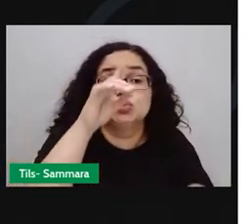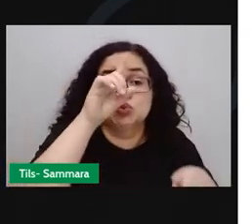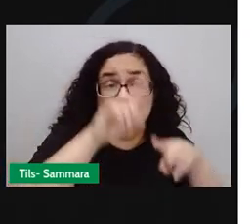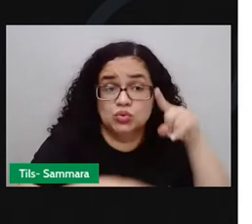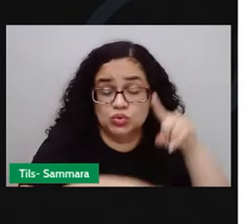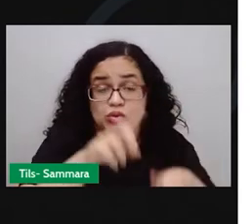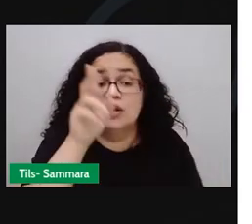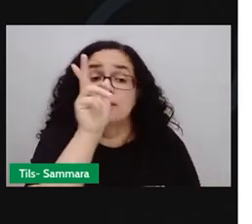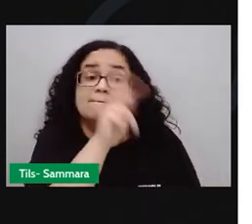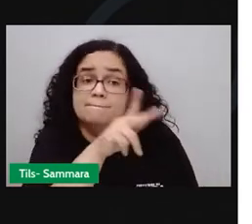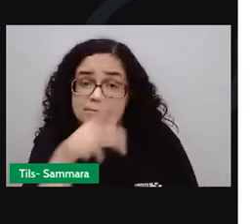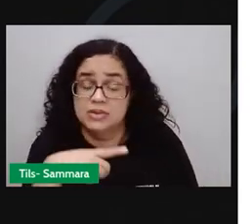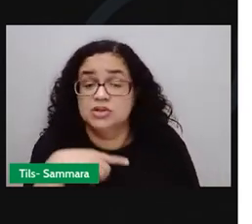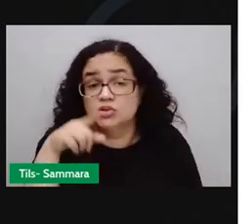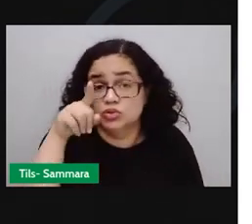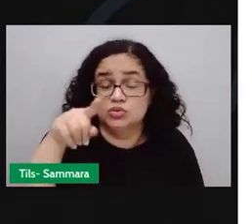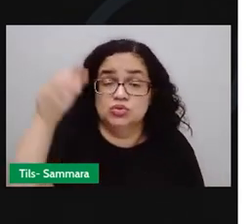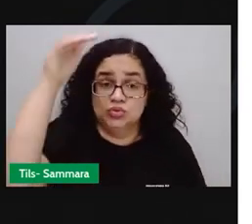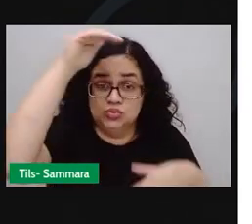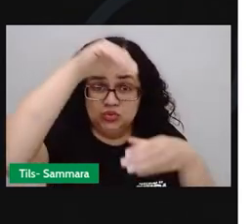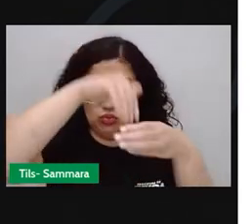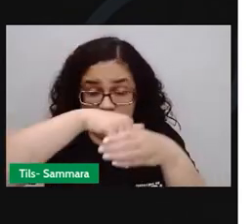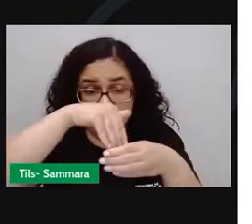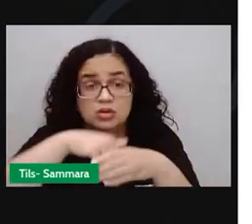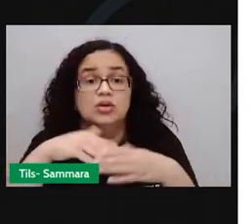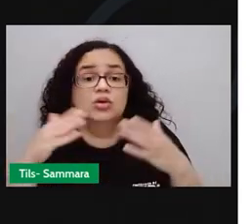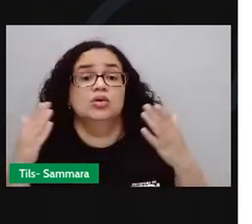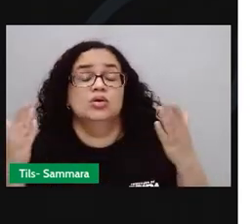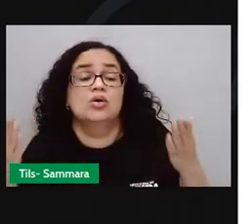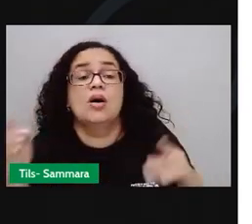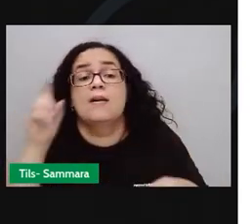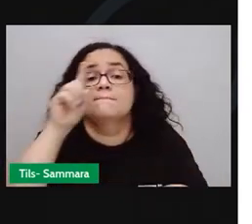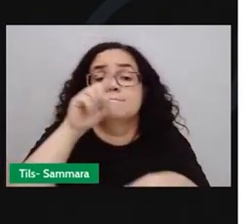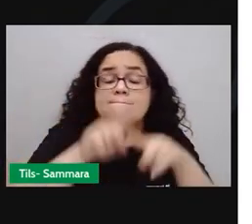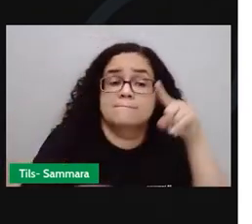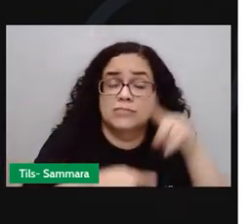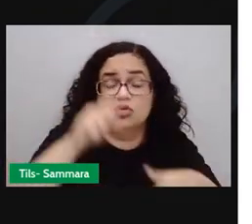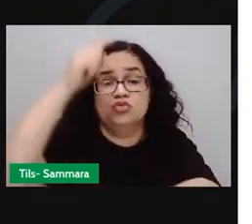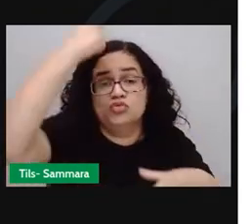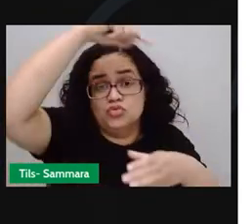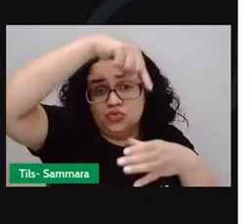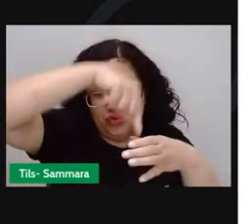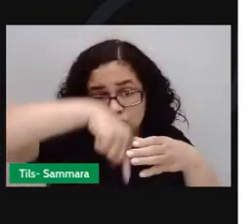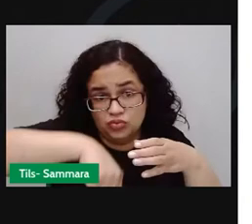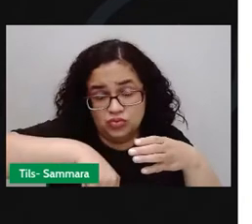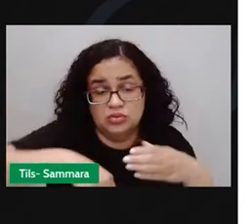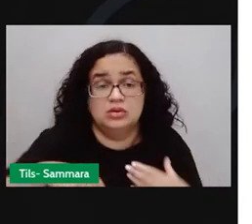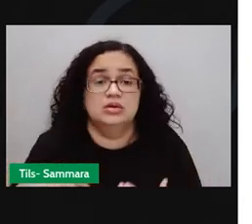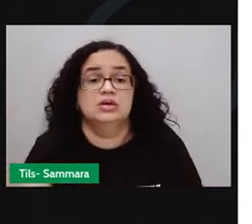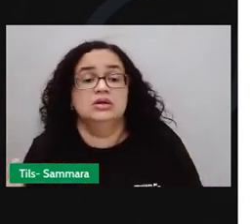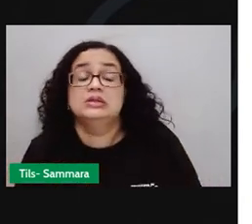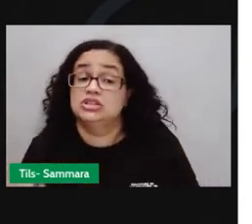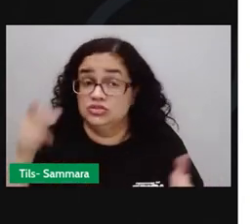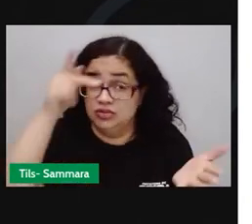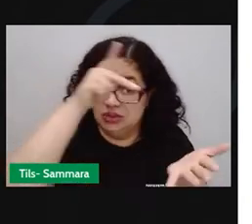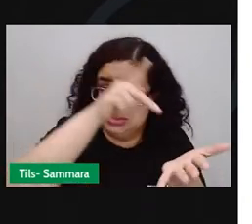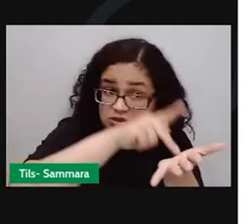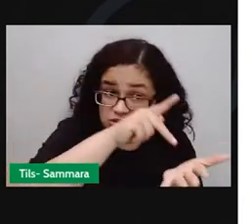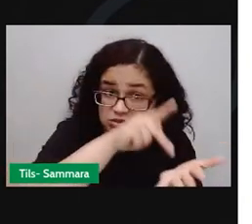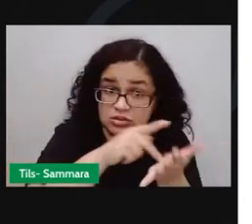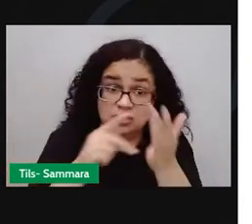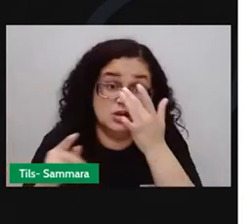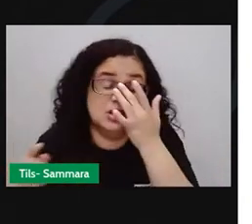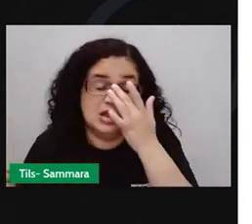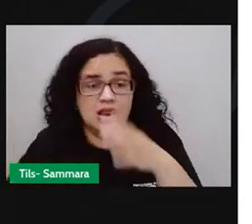Pro colocou dentro do recipiente. Quais foram os objetos que afundaram, de fato, não é? Foram lá